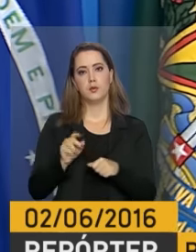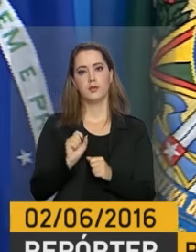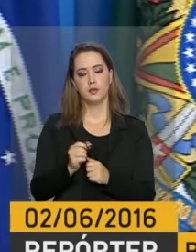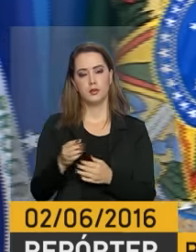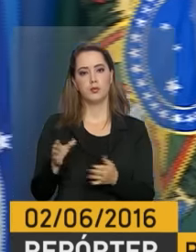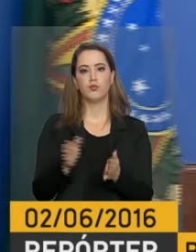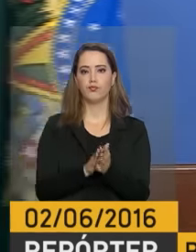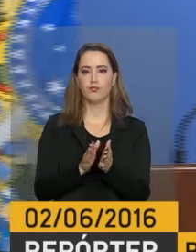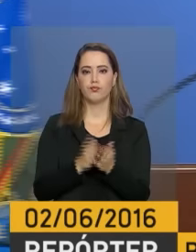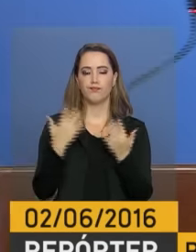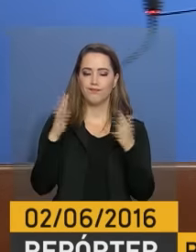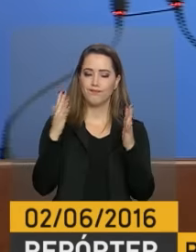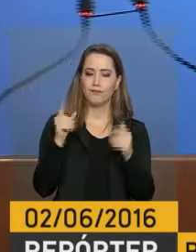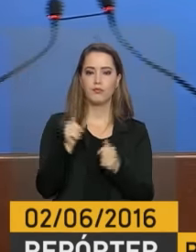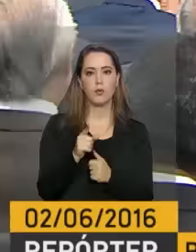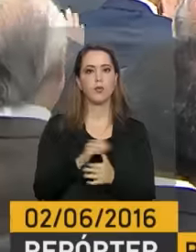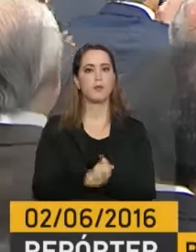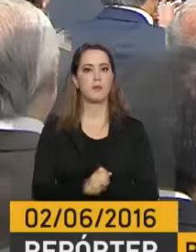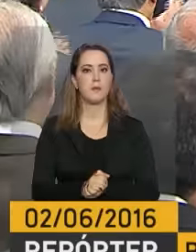você.